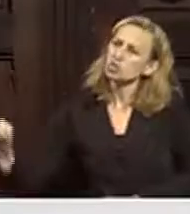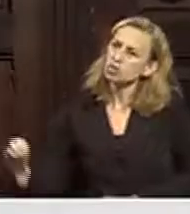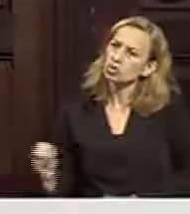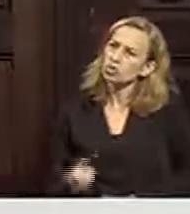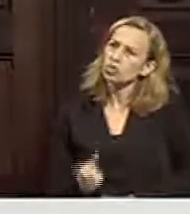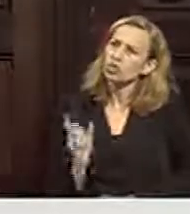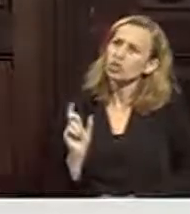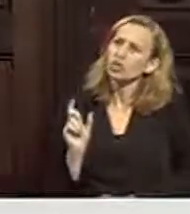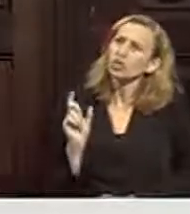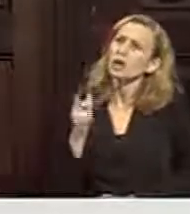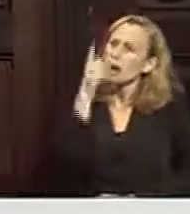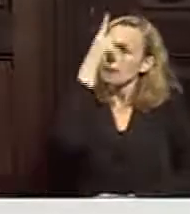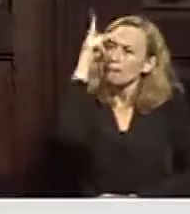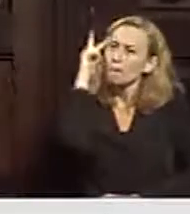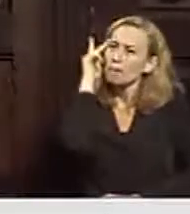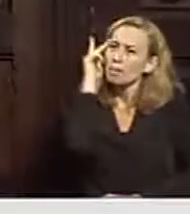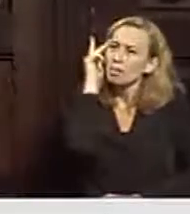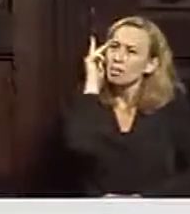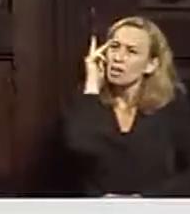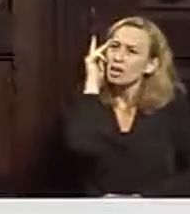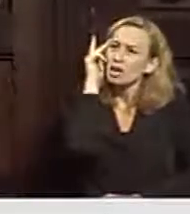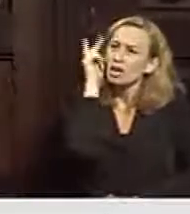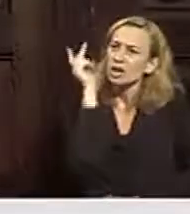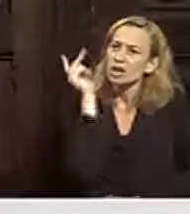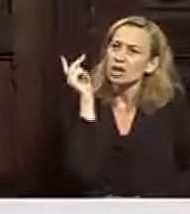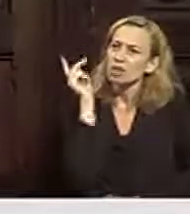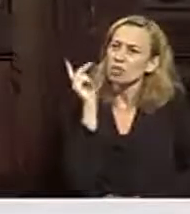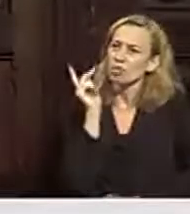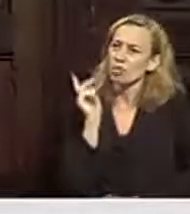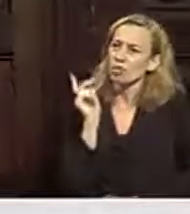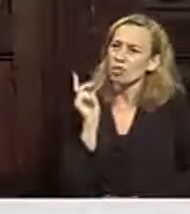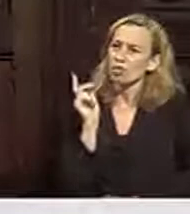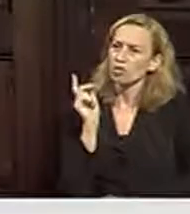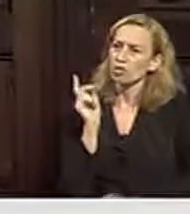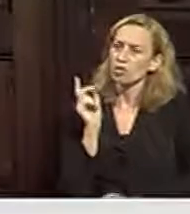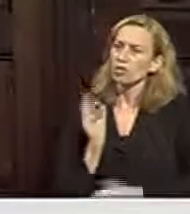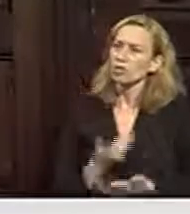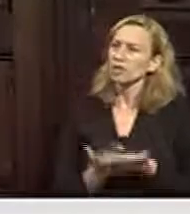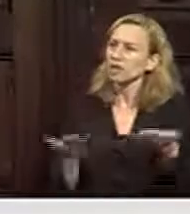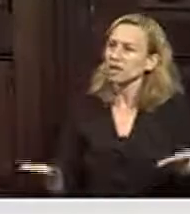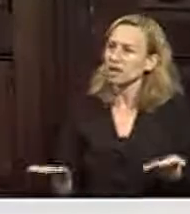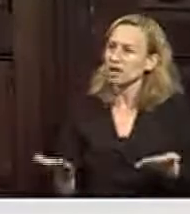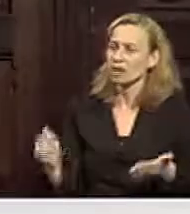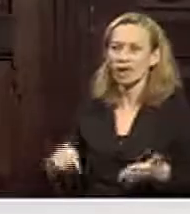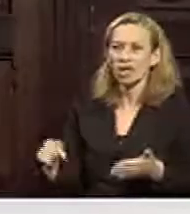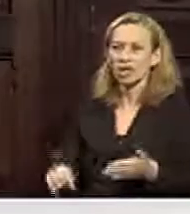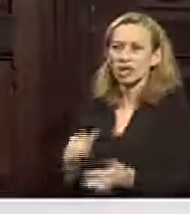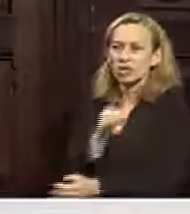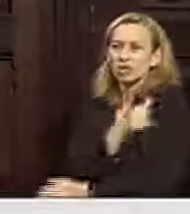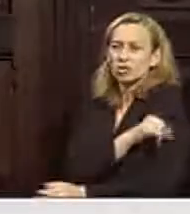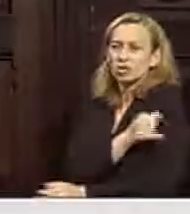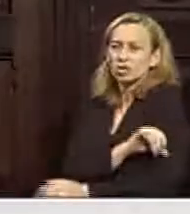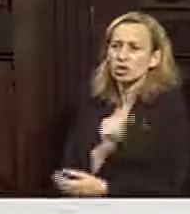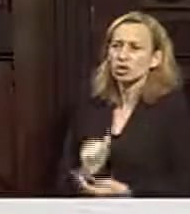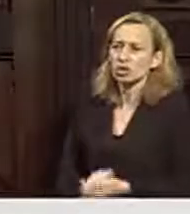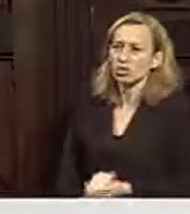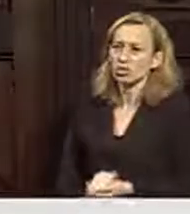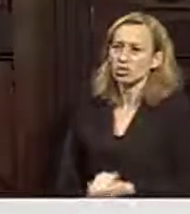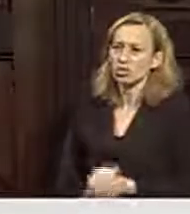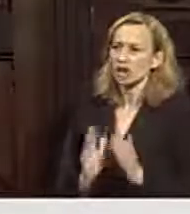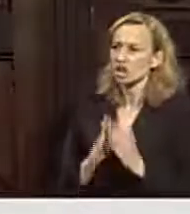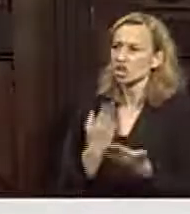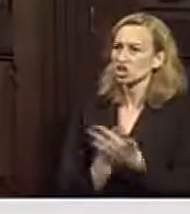é? Dono do patrimônio do Rio de Janeiro, da prefeitura do Rio de Janeiro? De uma